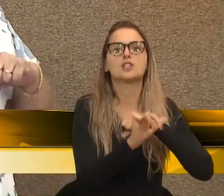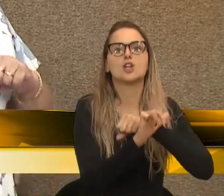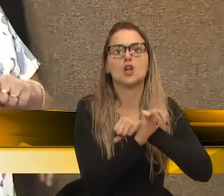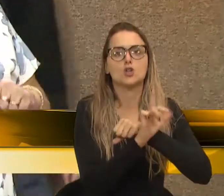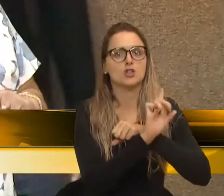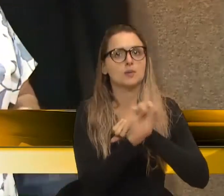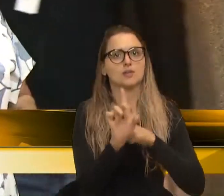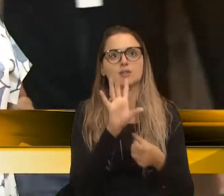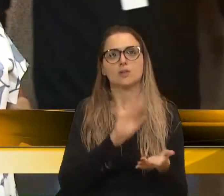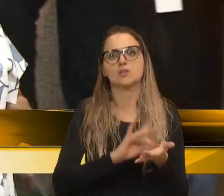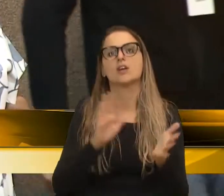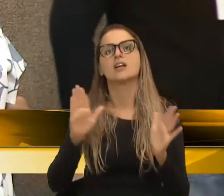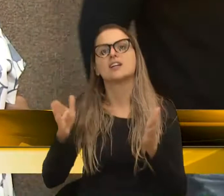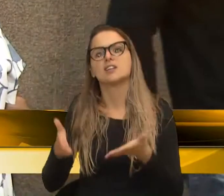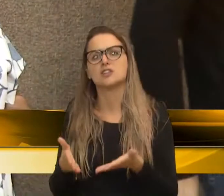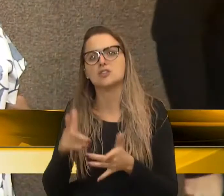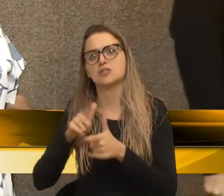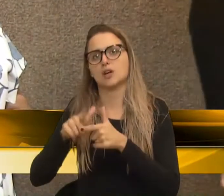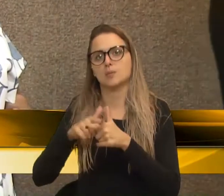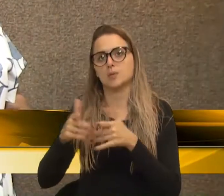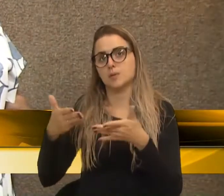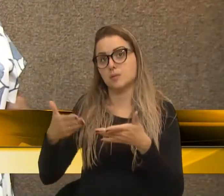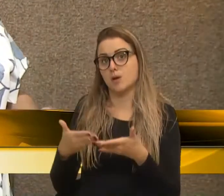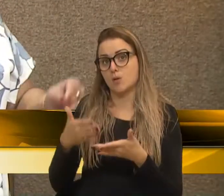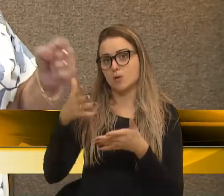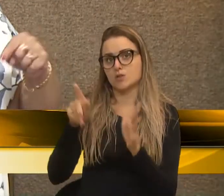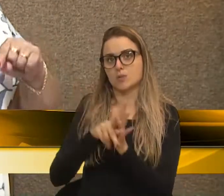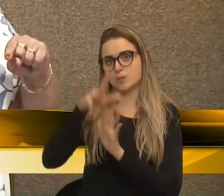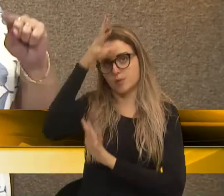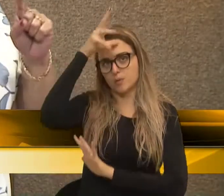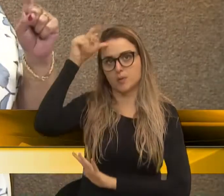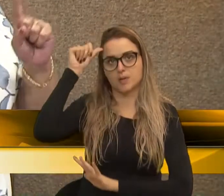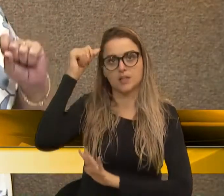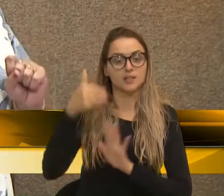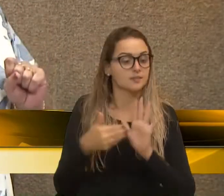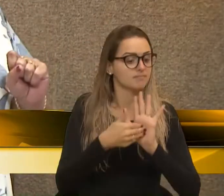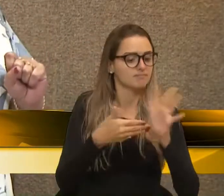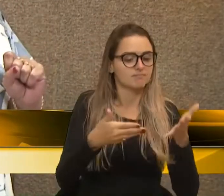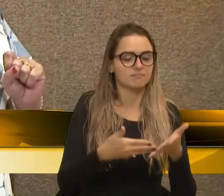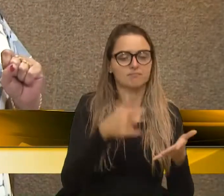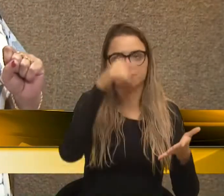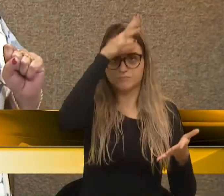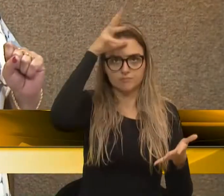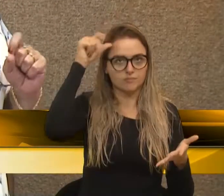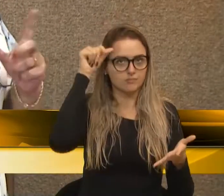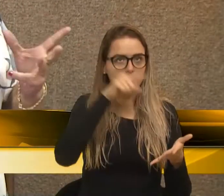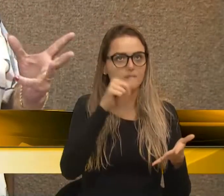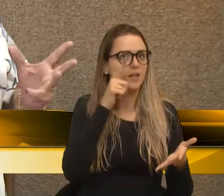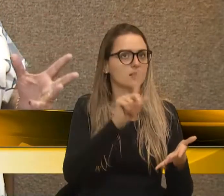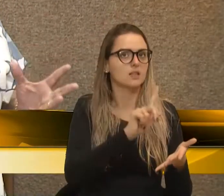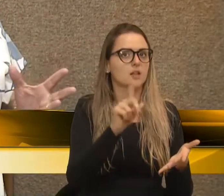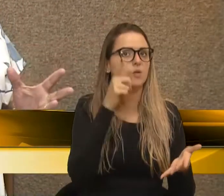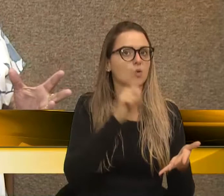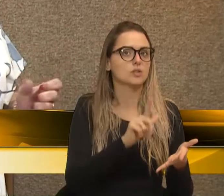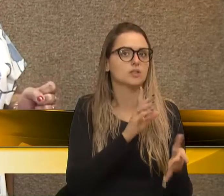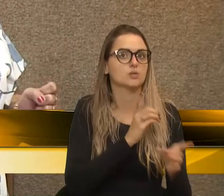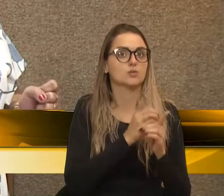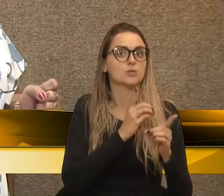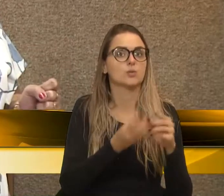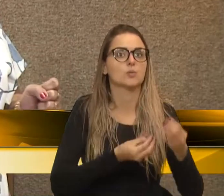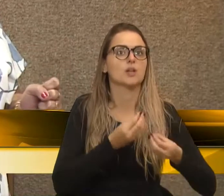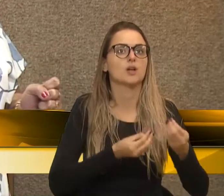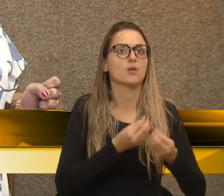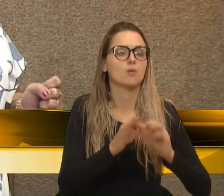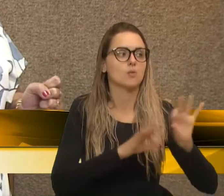já é um problema hoje para a prefeitura. Que até hoje o Poder Executivo não conseguiu achar uma saída para resolver